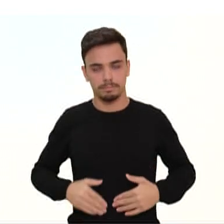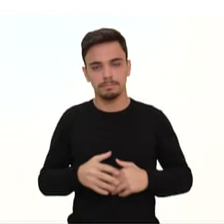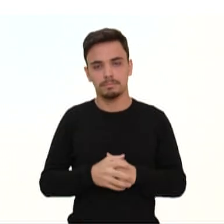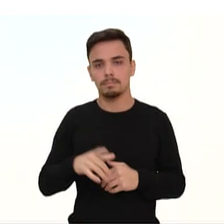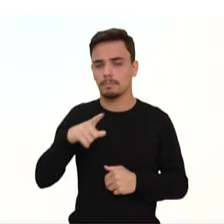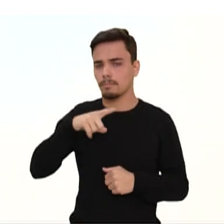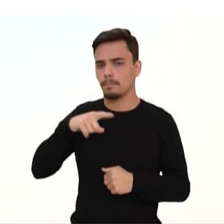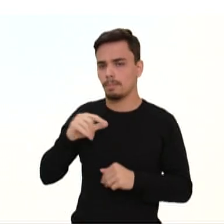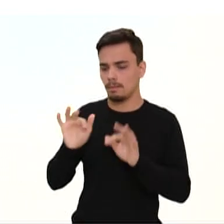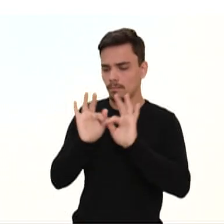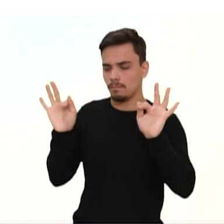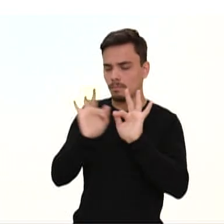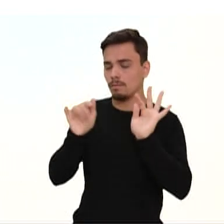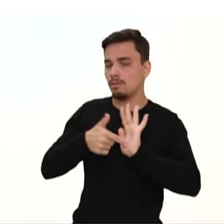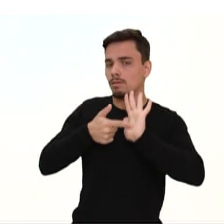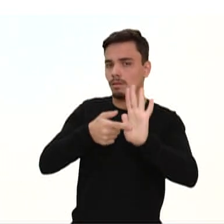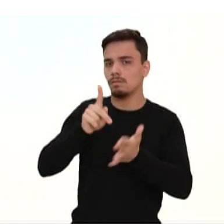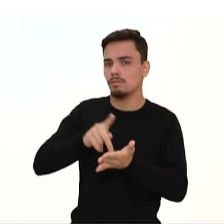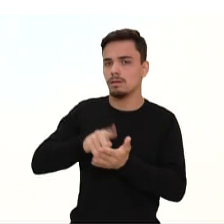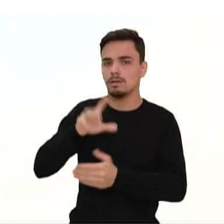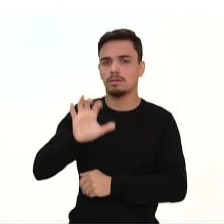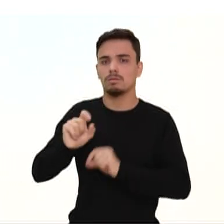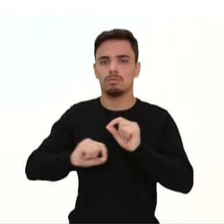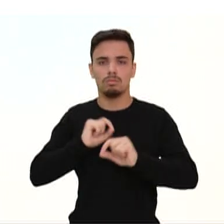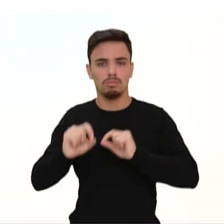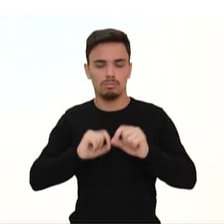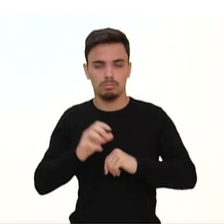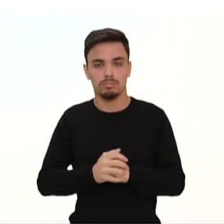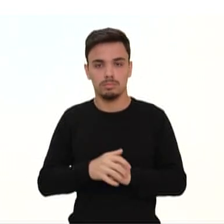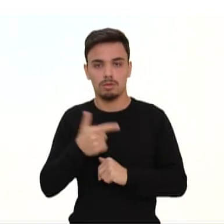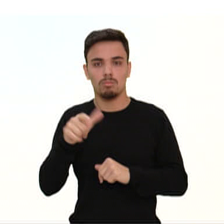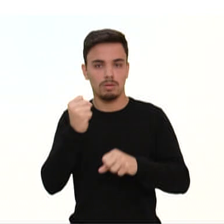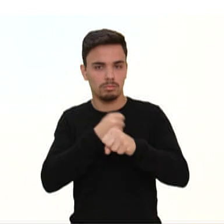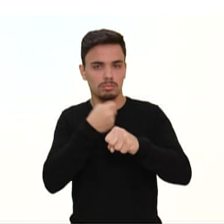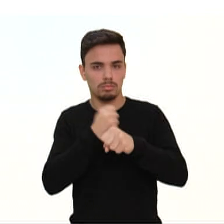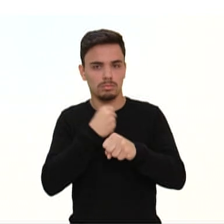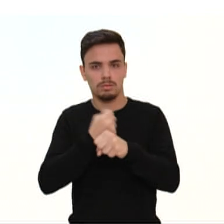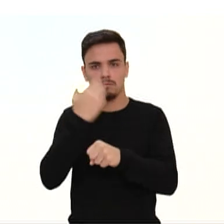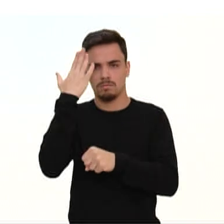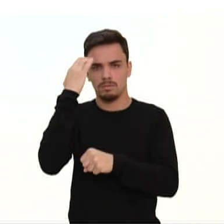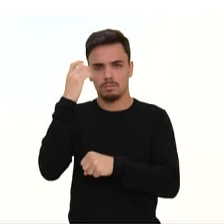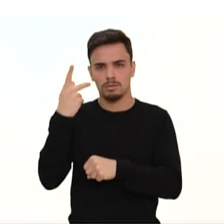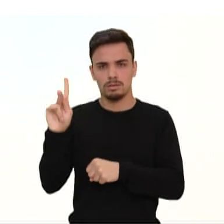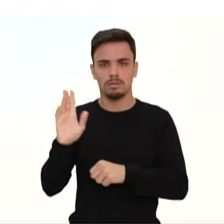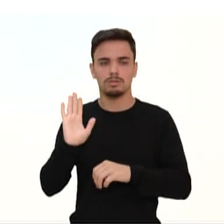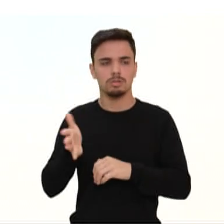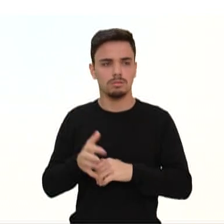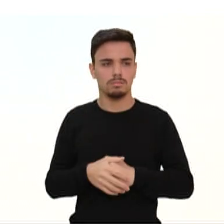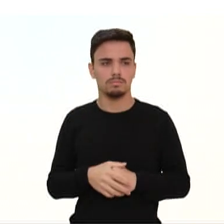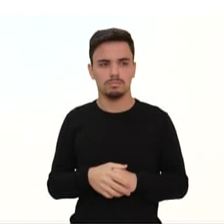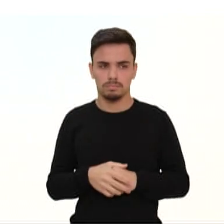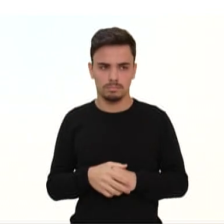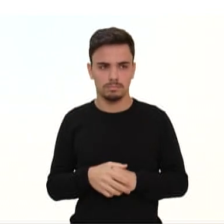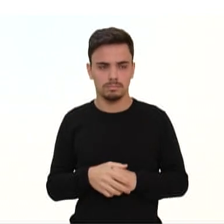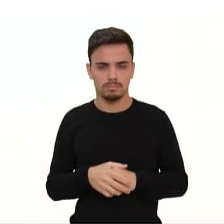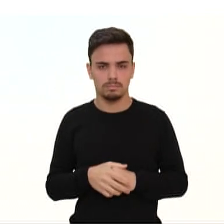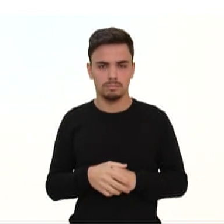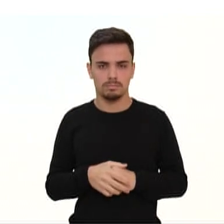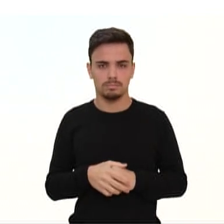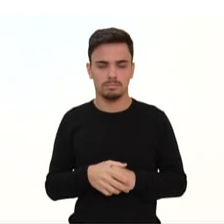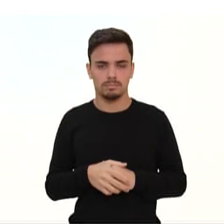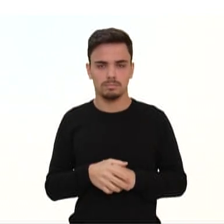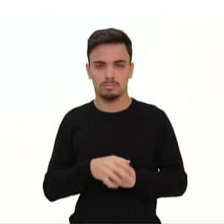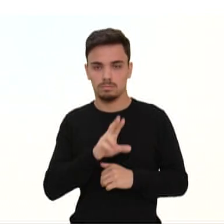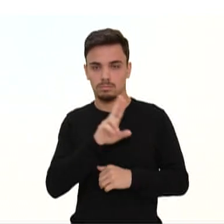revela muito bem isso, que é uma frase ali de uma outra obra muito famosa dele, que é Assim Falou Zaratustra, o